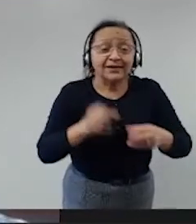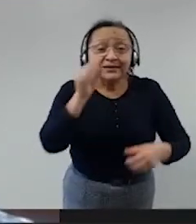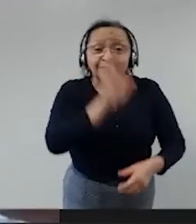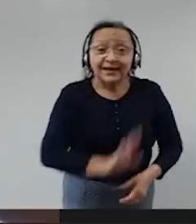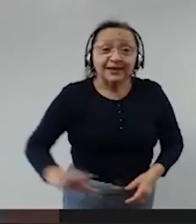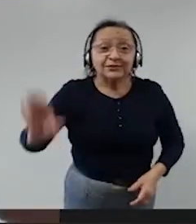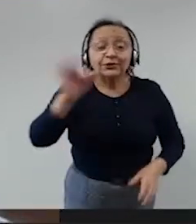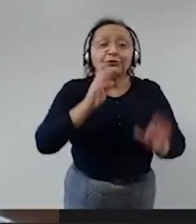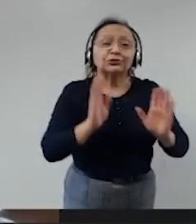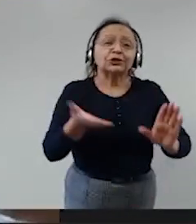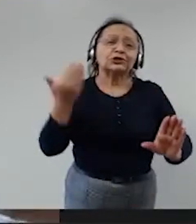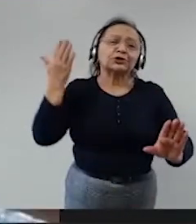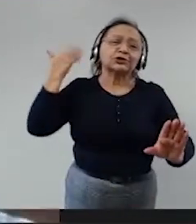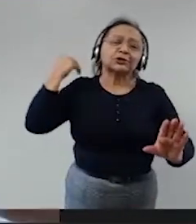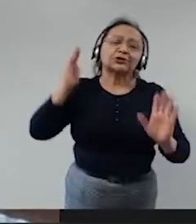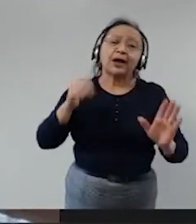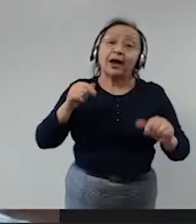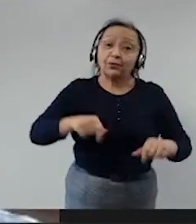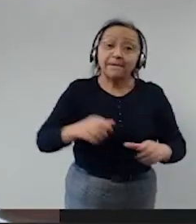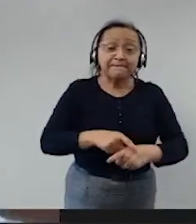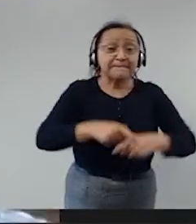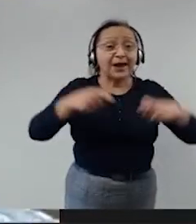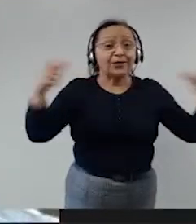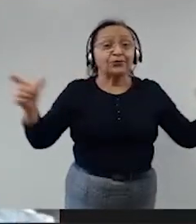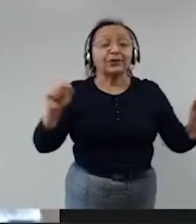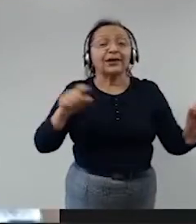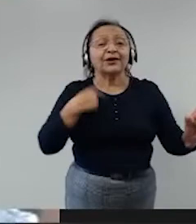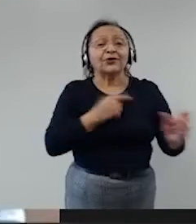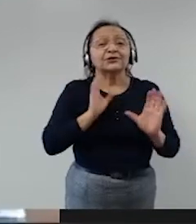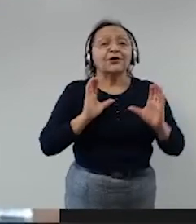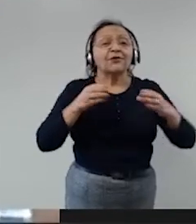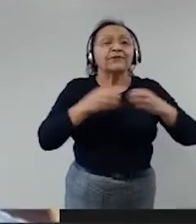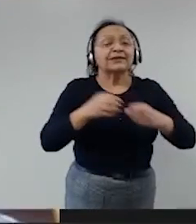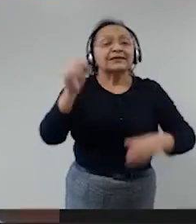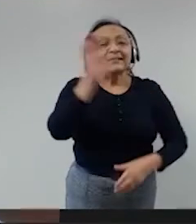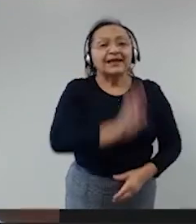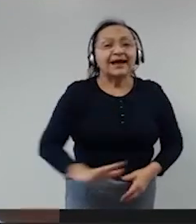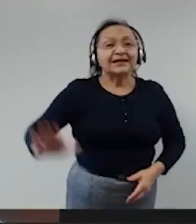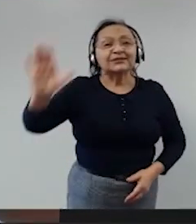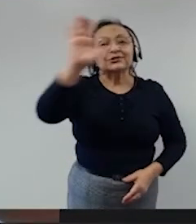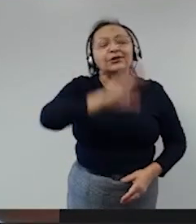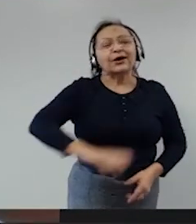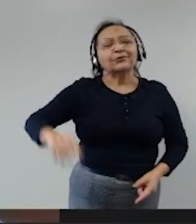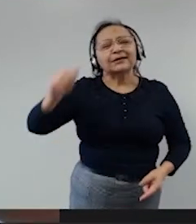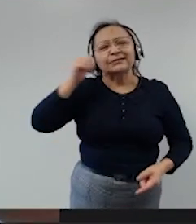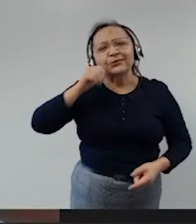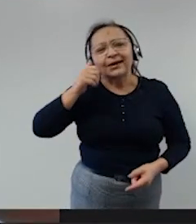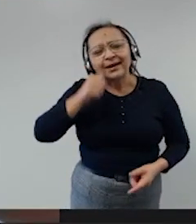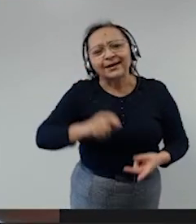fizemos, maior que a nossa Conferência Nacional das Mulheres,